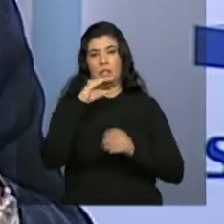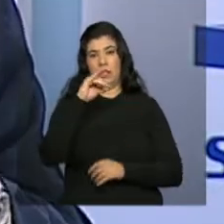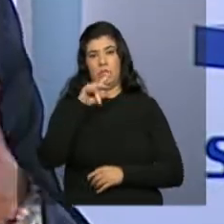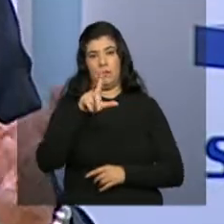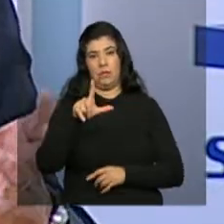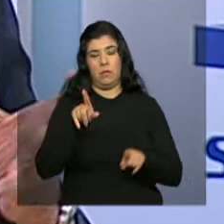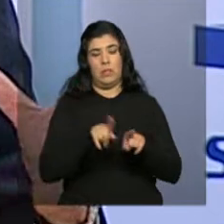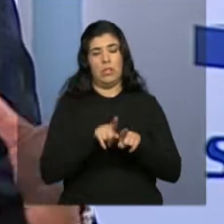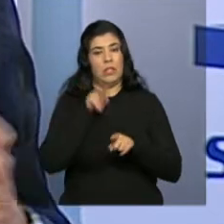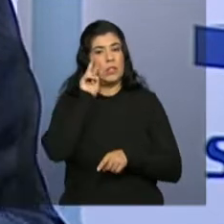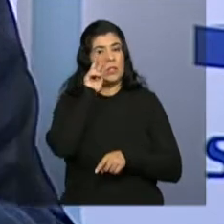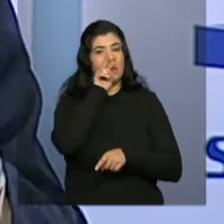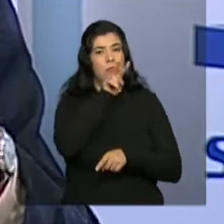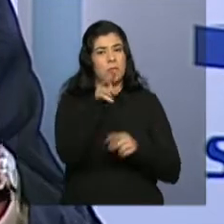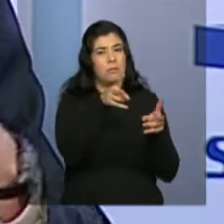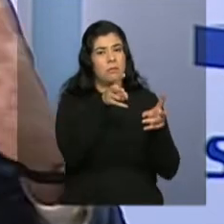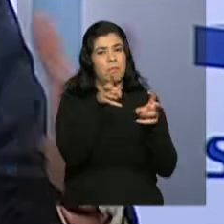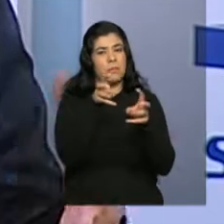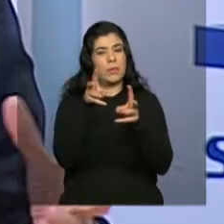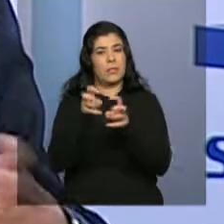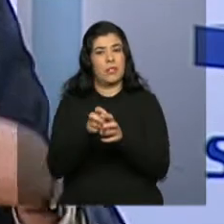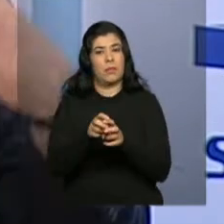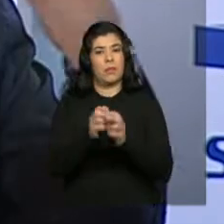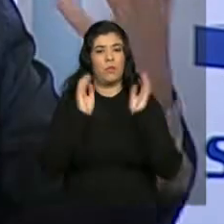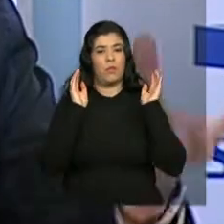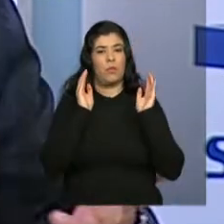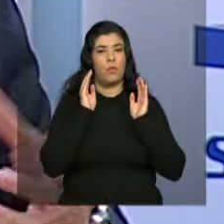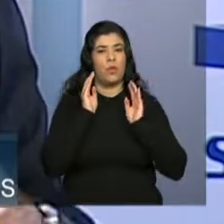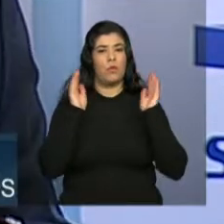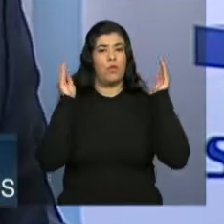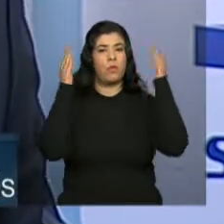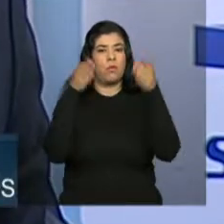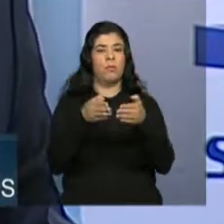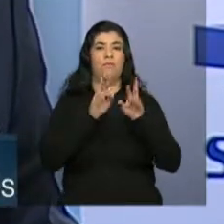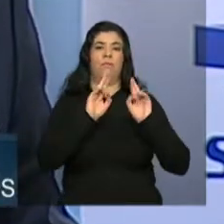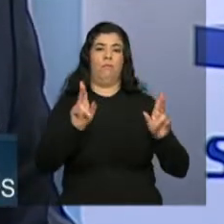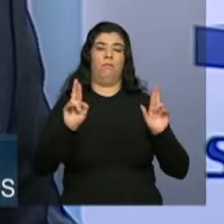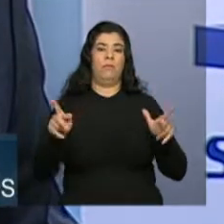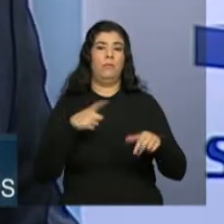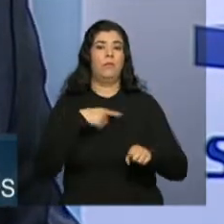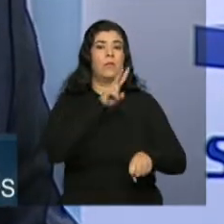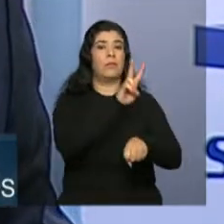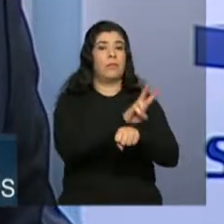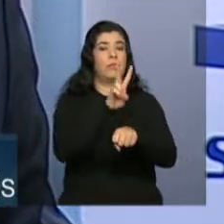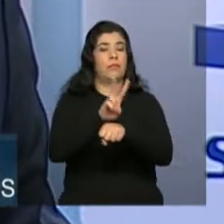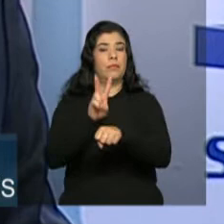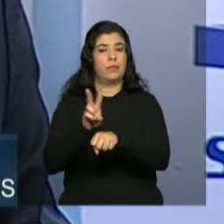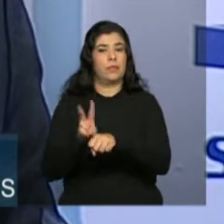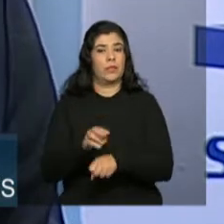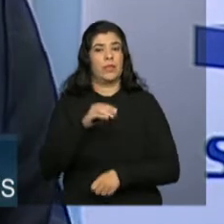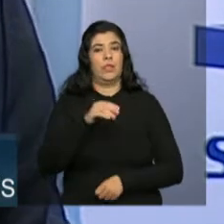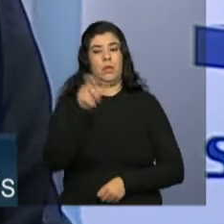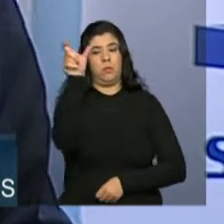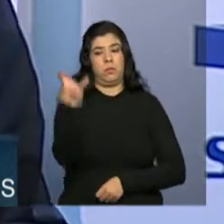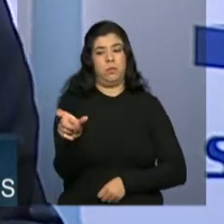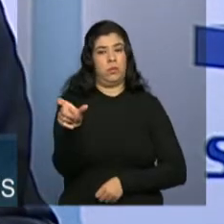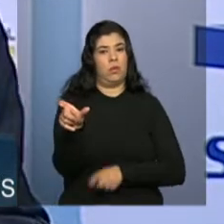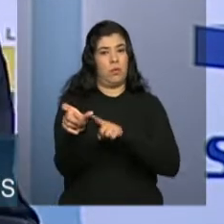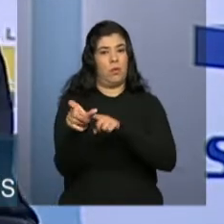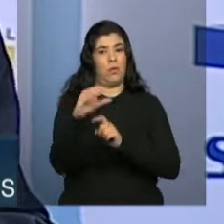olhamos digamos assim dimensões diferentes é a proteção do Consumidor a né fez a desenvolvimento de um setor